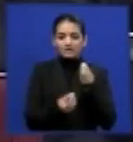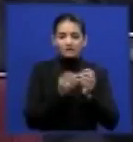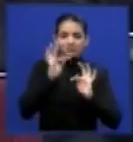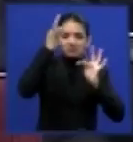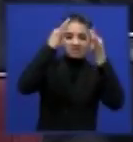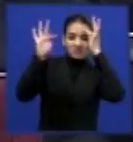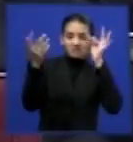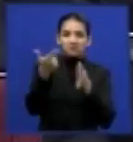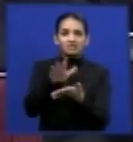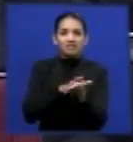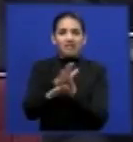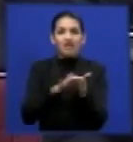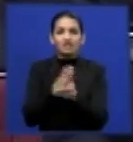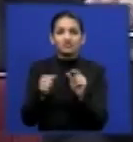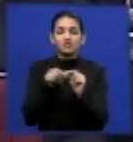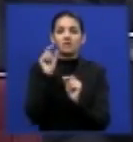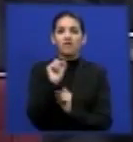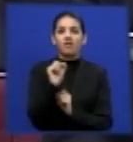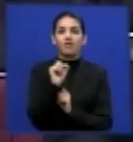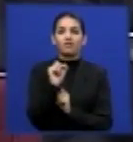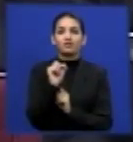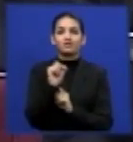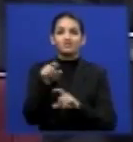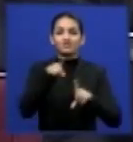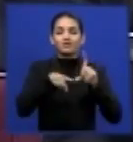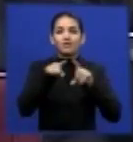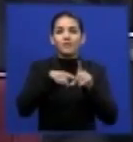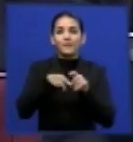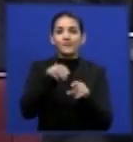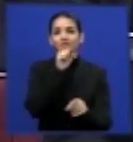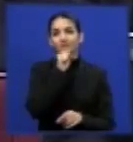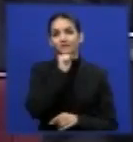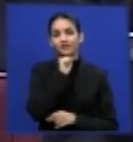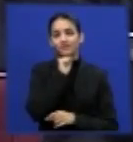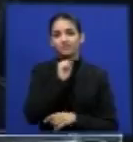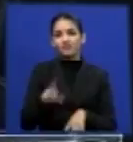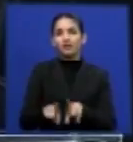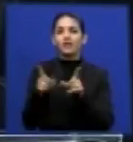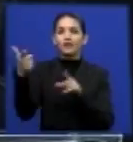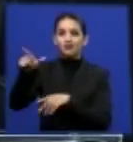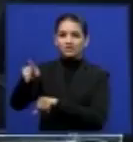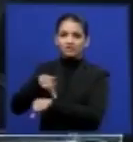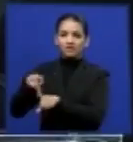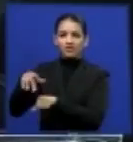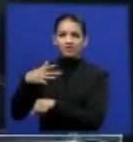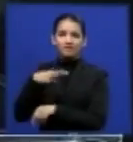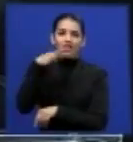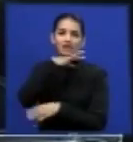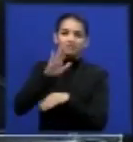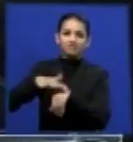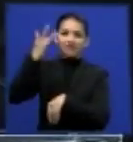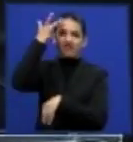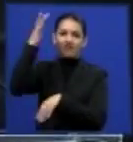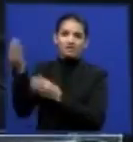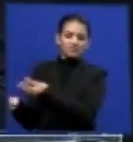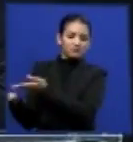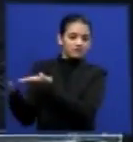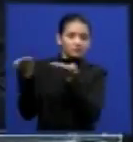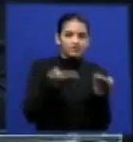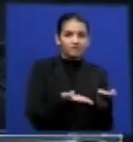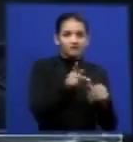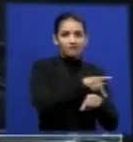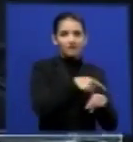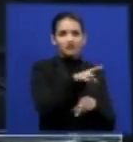teros então a a gente a de convir que é muito vantajoso para eles eh enviar pneus para países em desenvolvimento como